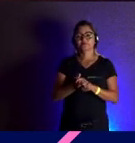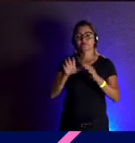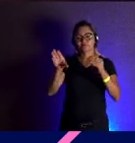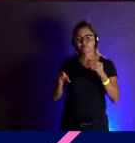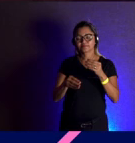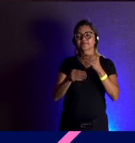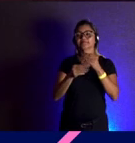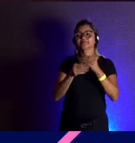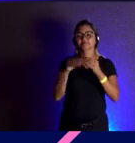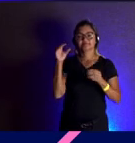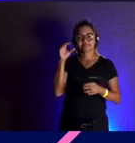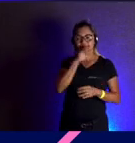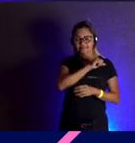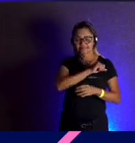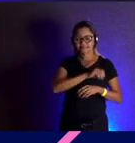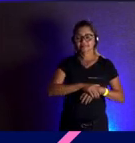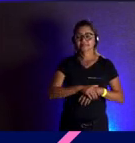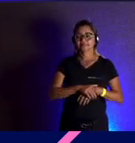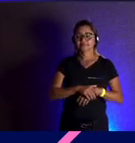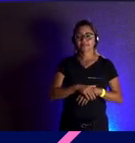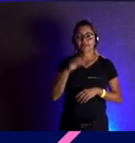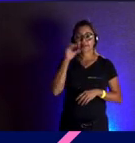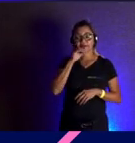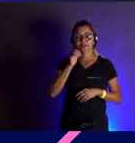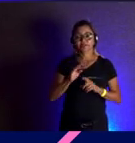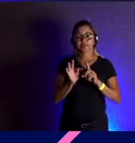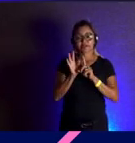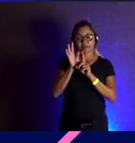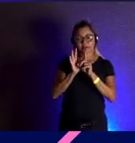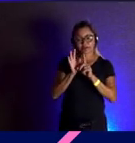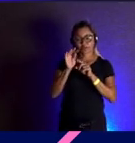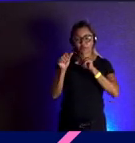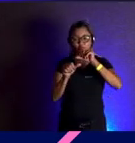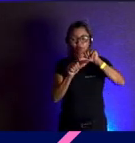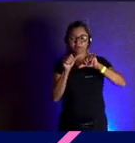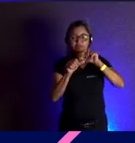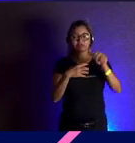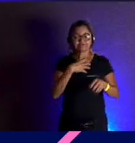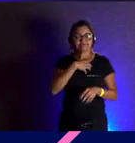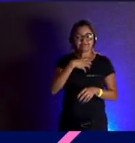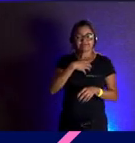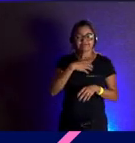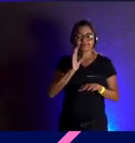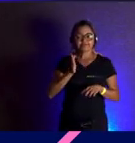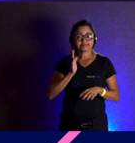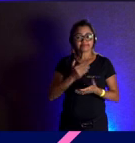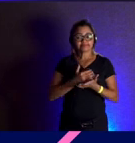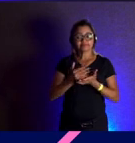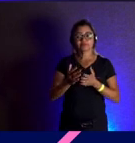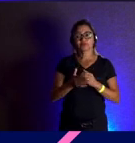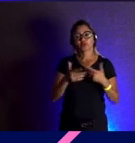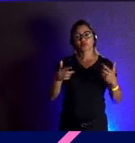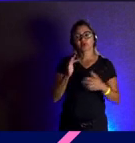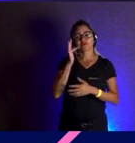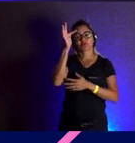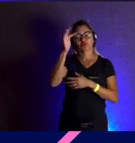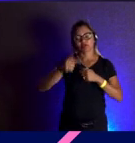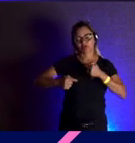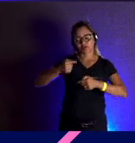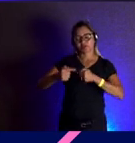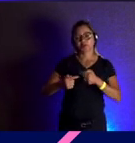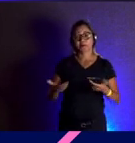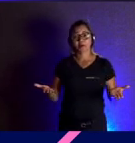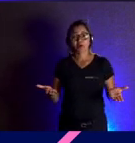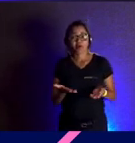recuperação muito breve. Essa emergência climática que a gente vive está sendo sentida já, não é uma coisa para futuras gerações, é para